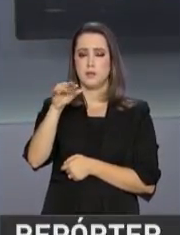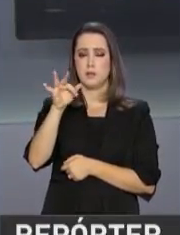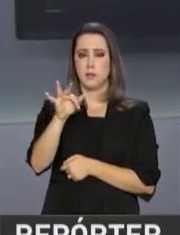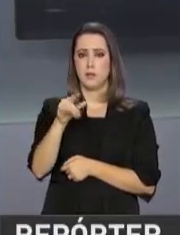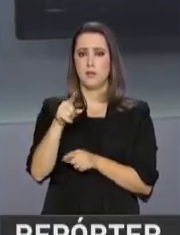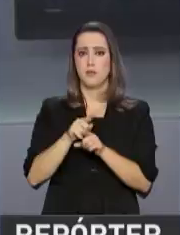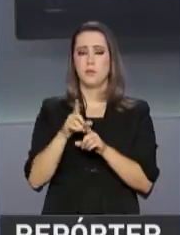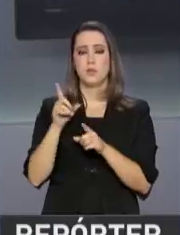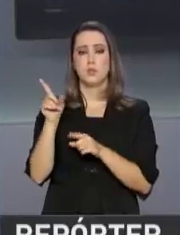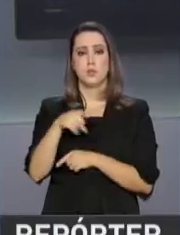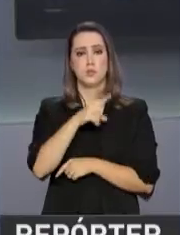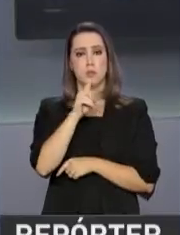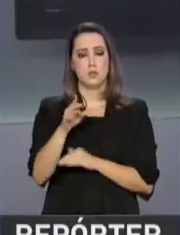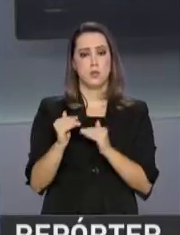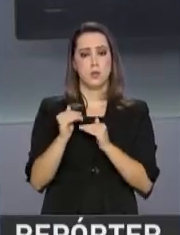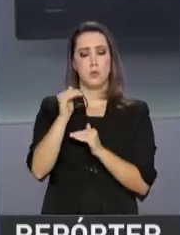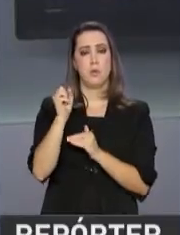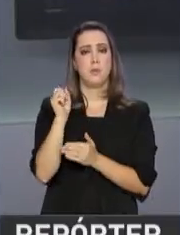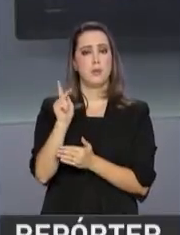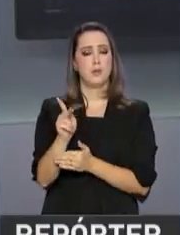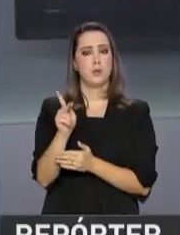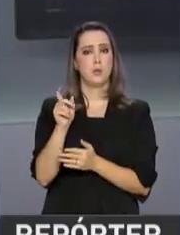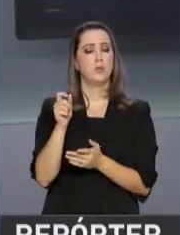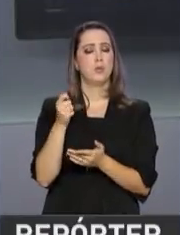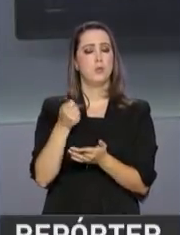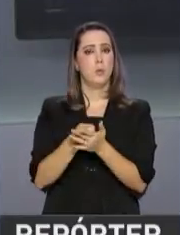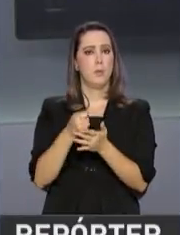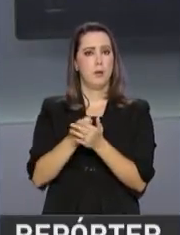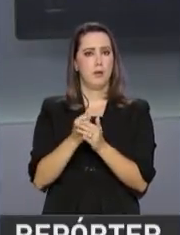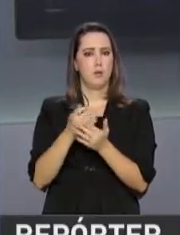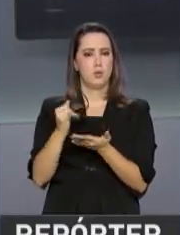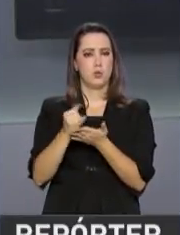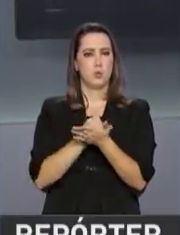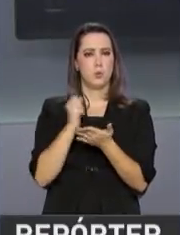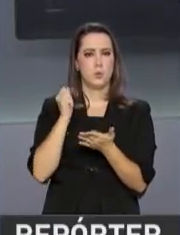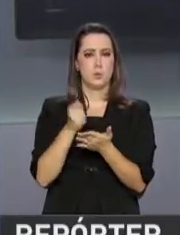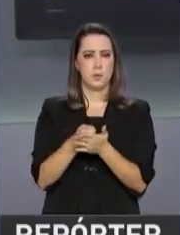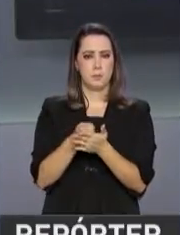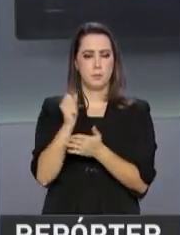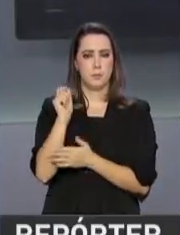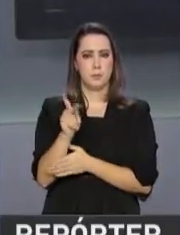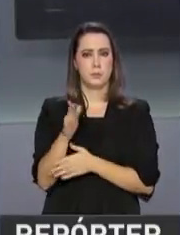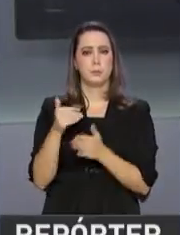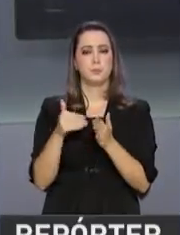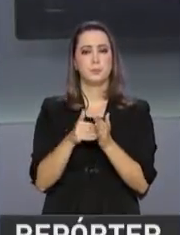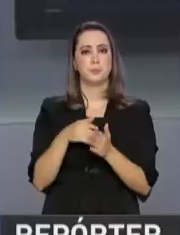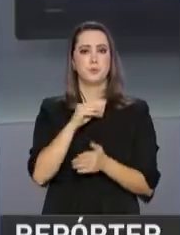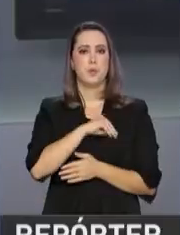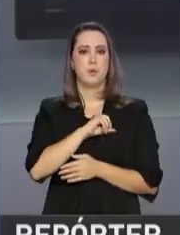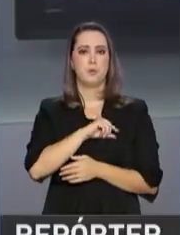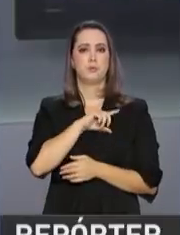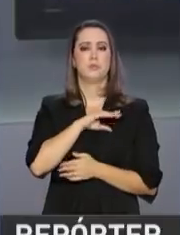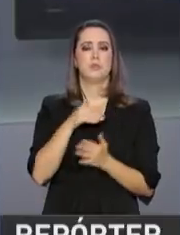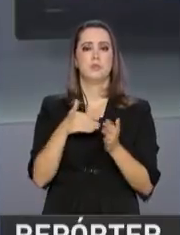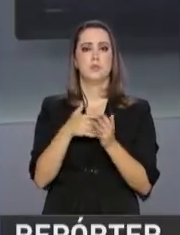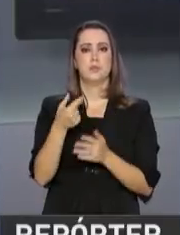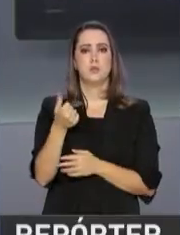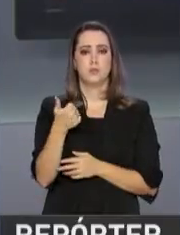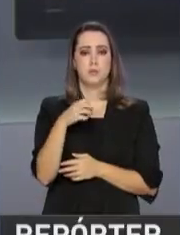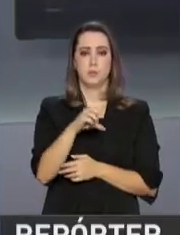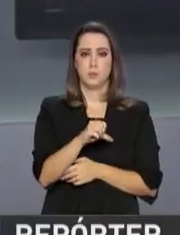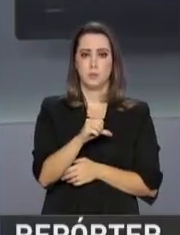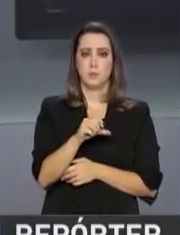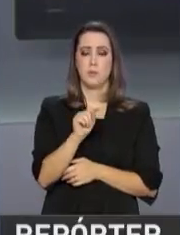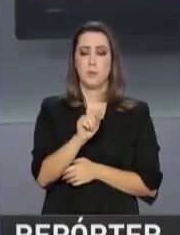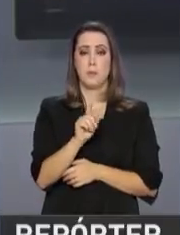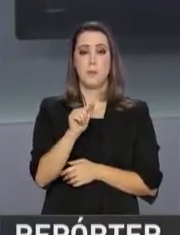contribuição previdenciária para servidores públicos federais e o reajuste da categoria até 2019 outro termômetro